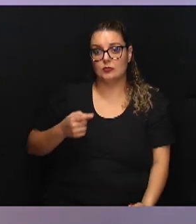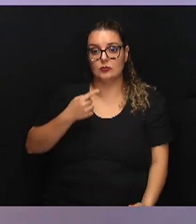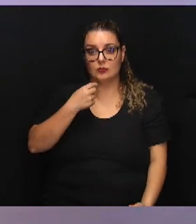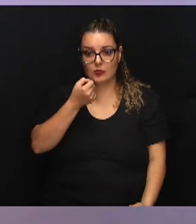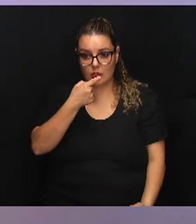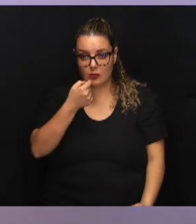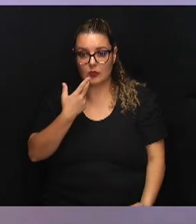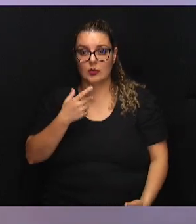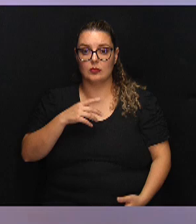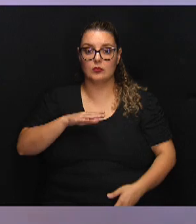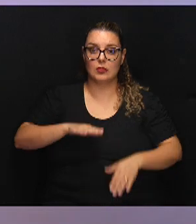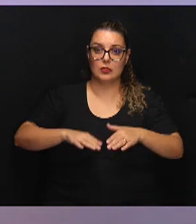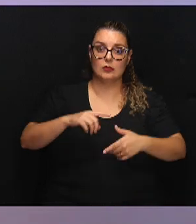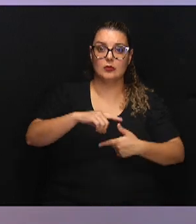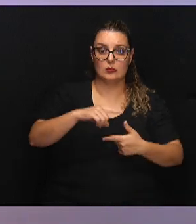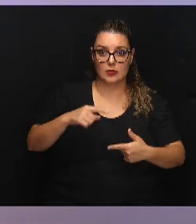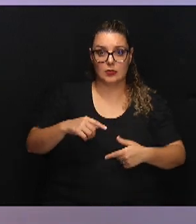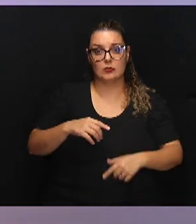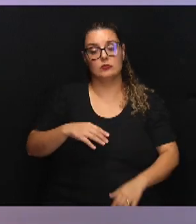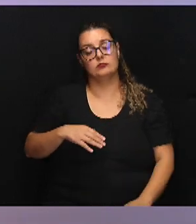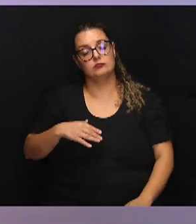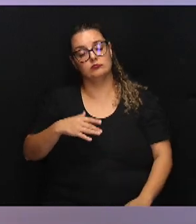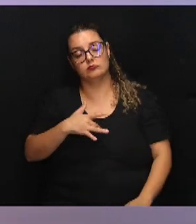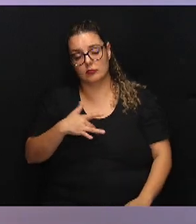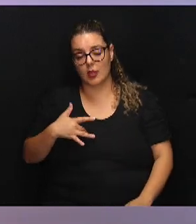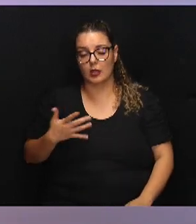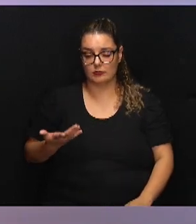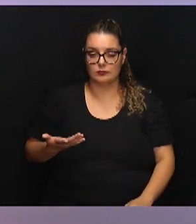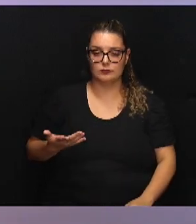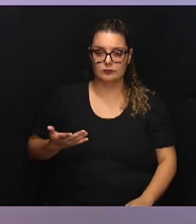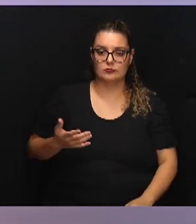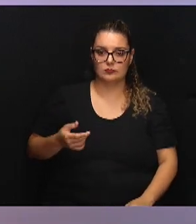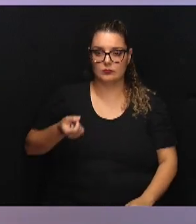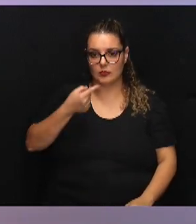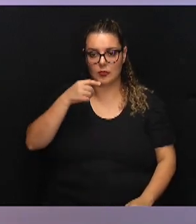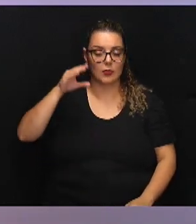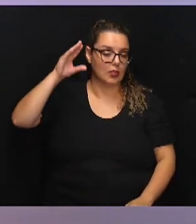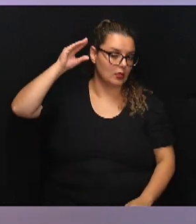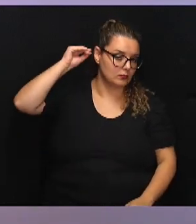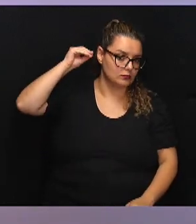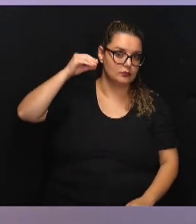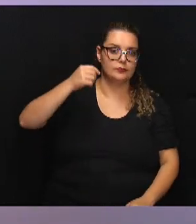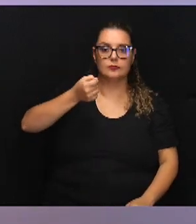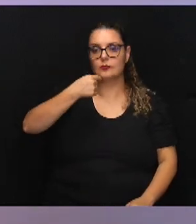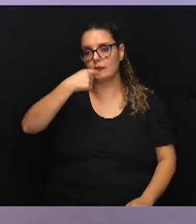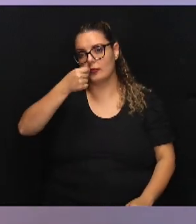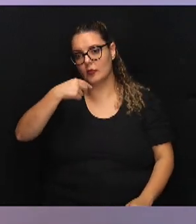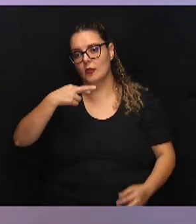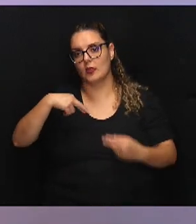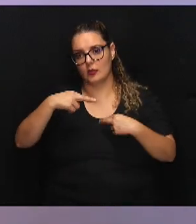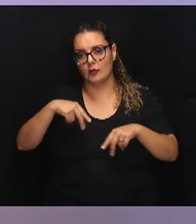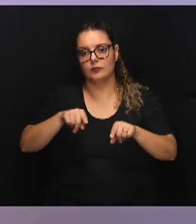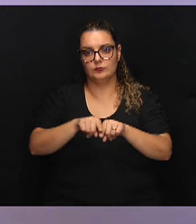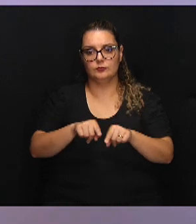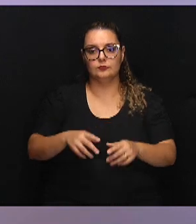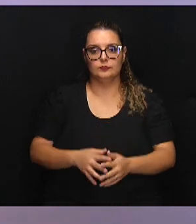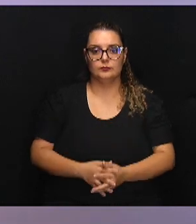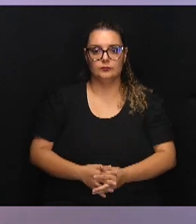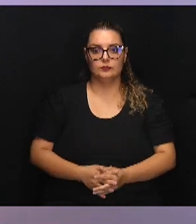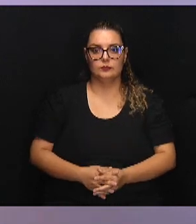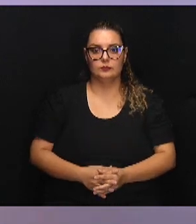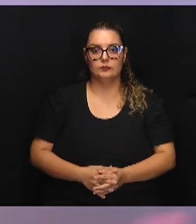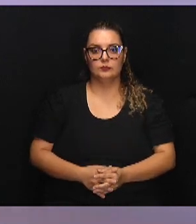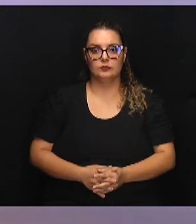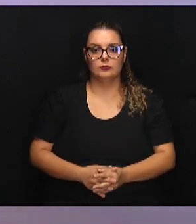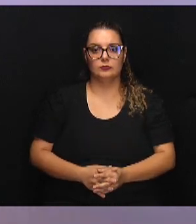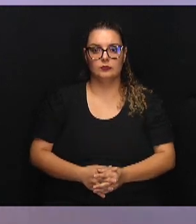o quadro clínico, né? Mas na maioria das vezes tem que entrar com antibiótico, seja gota, seja associando por boca também. O que